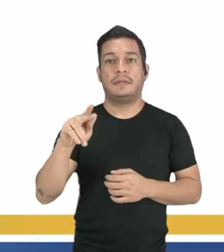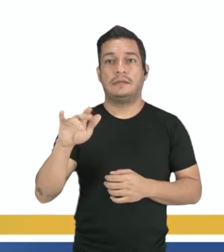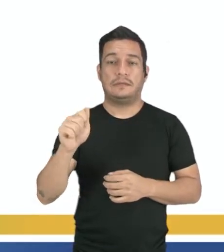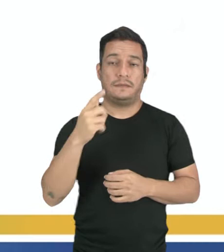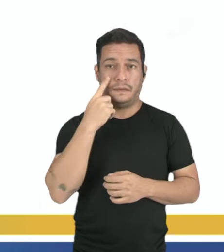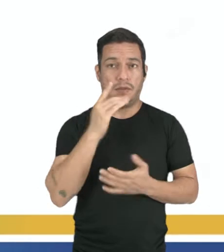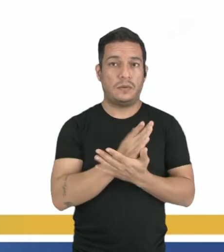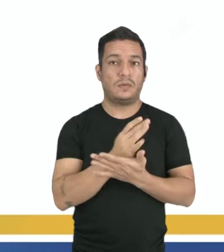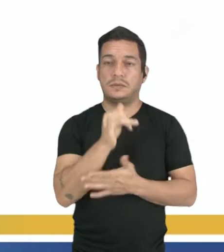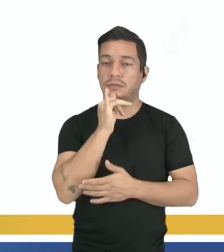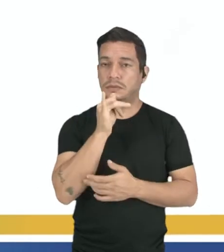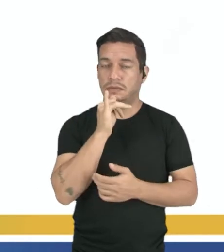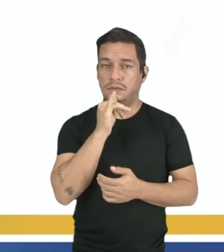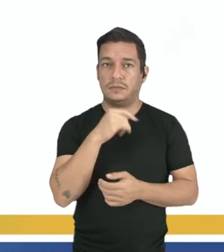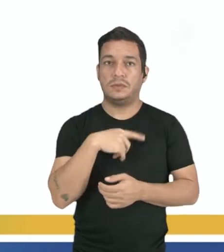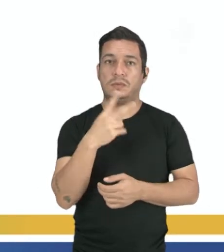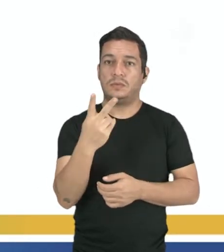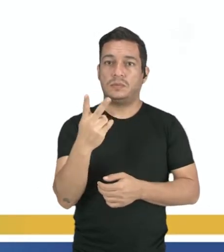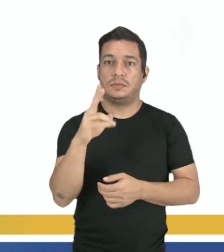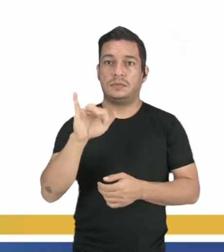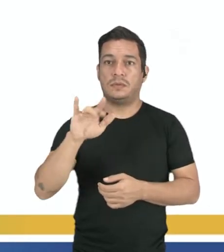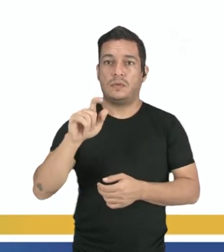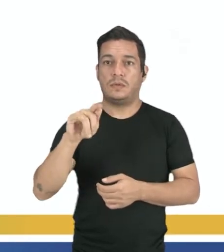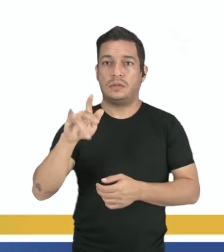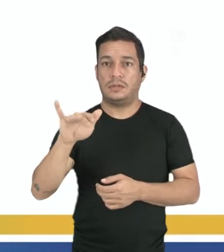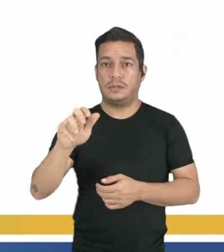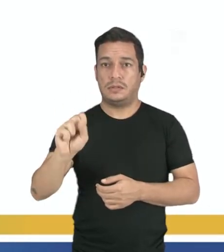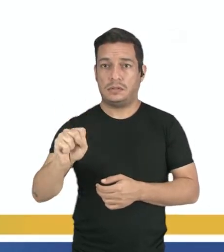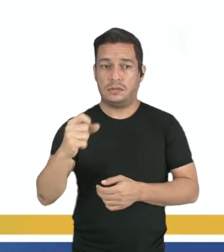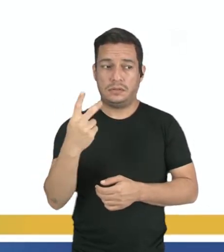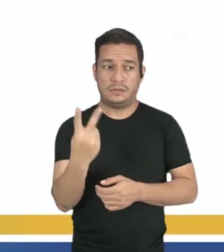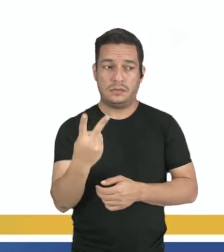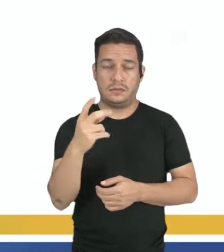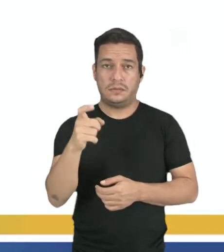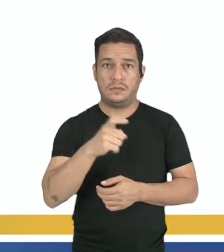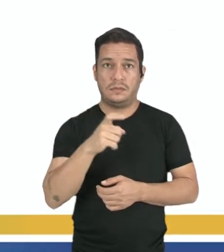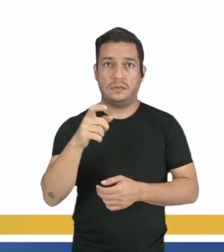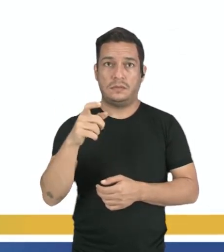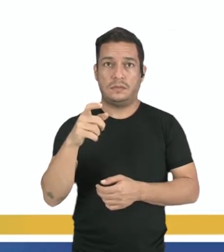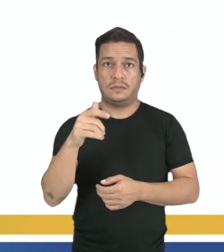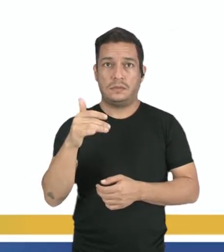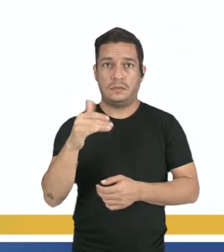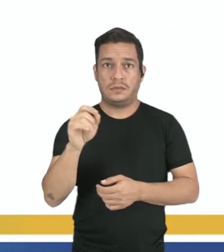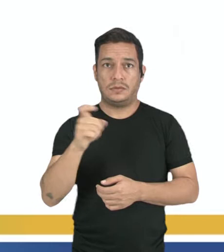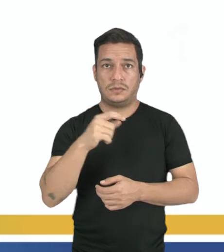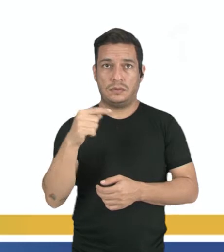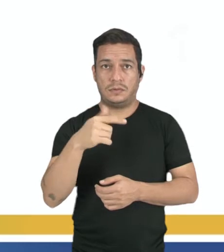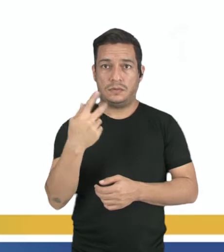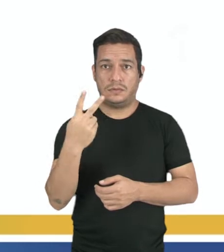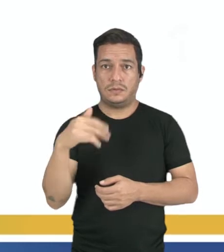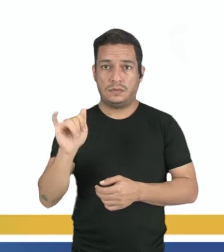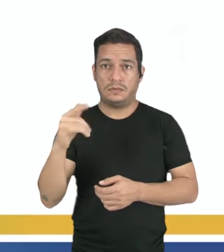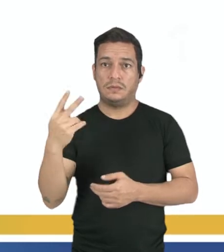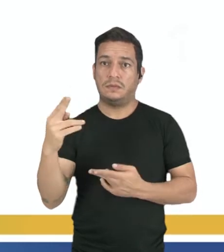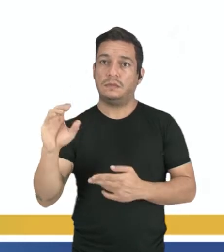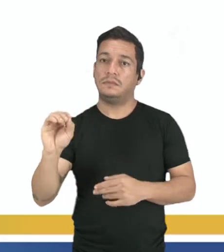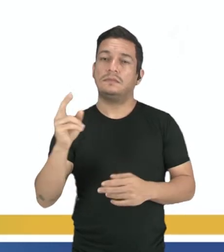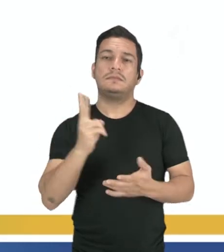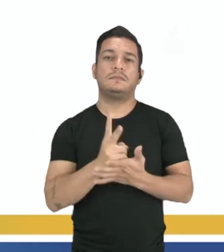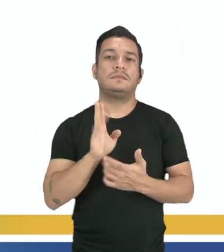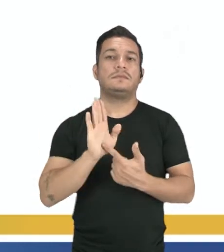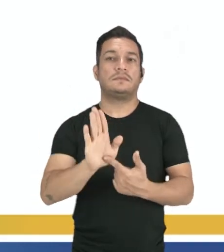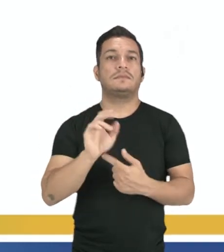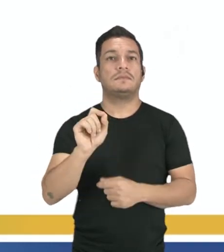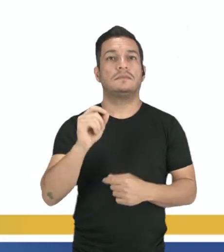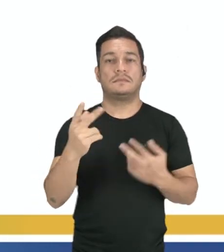alguns exemplos de equações com duas incógnitas. Temos aí a primeira equação 10x menos 2y igual a zero. Então, sempre aparece aí um